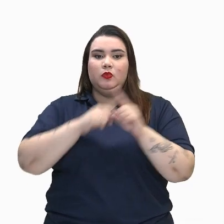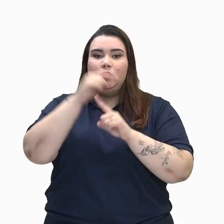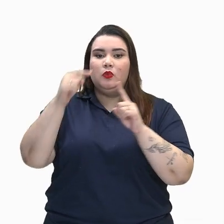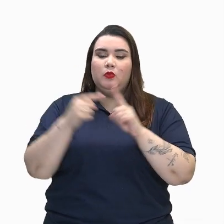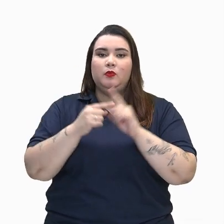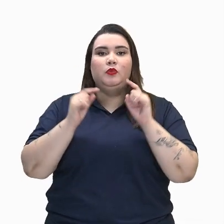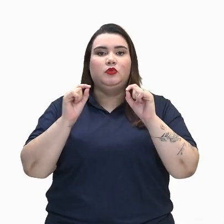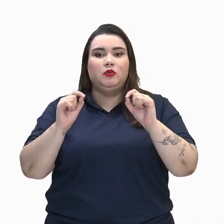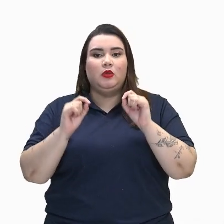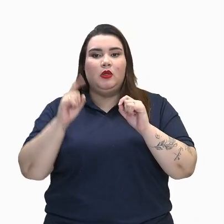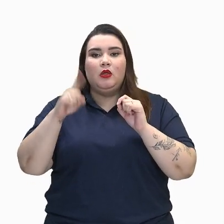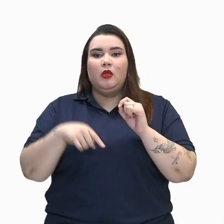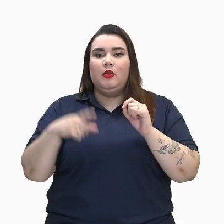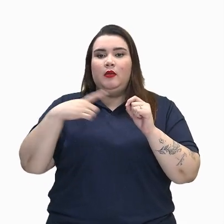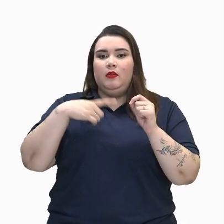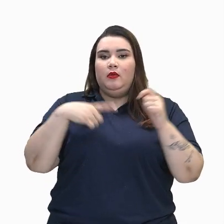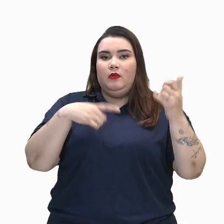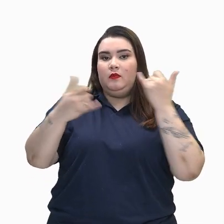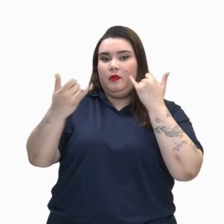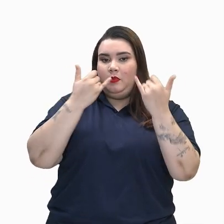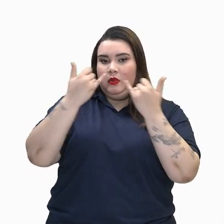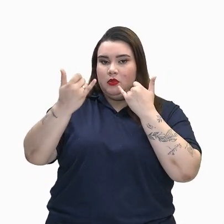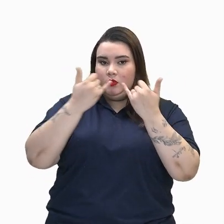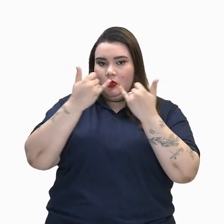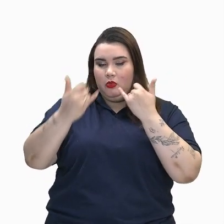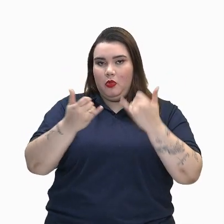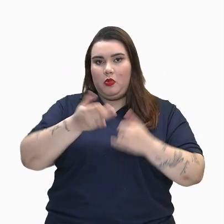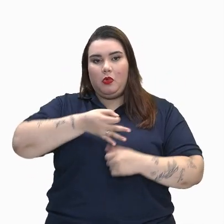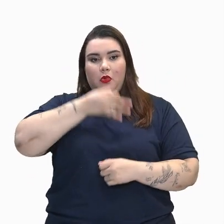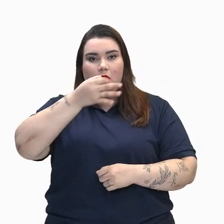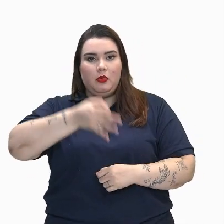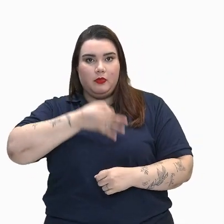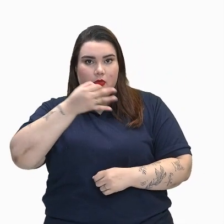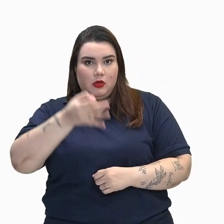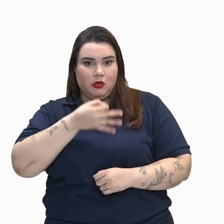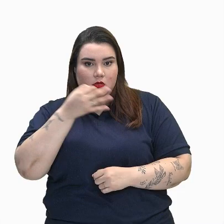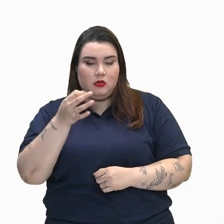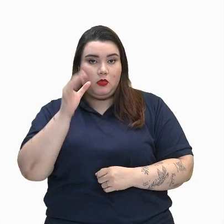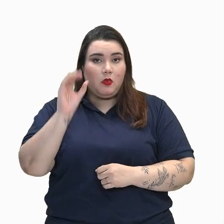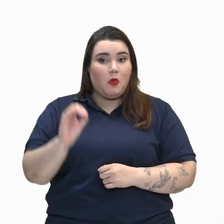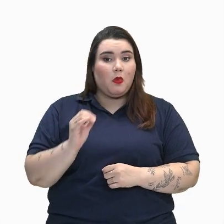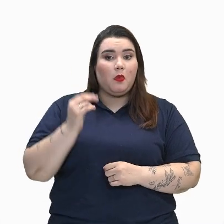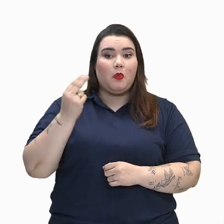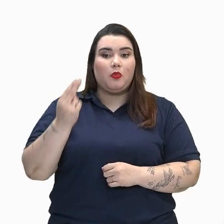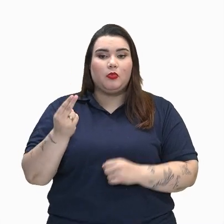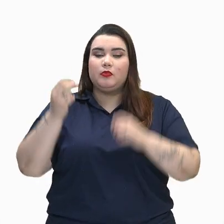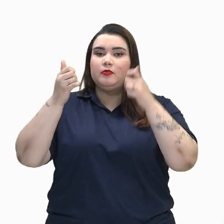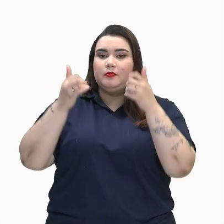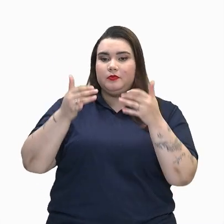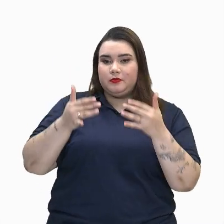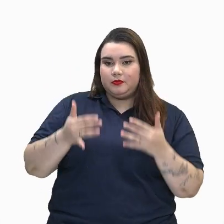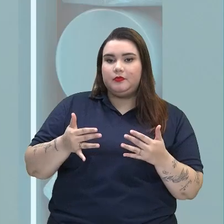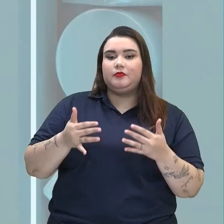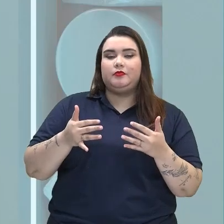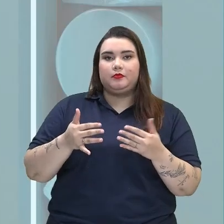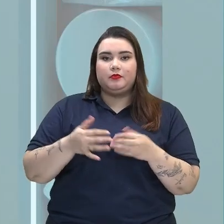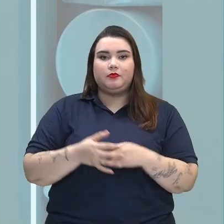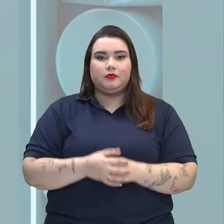objetivo de obter informações, opiniões ou